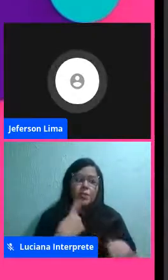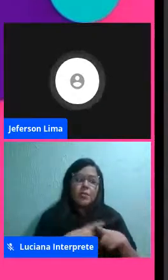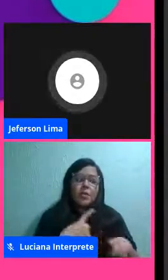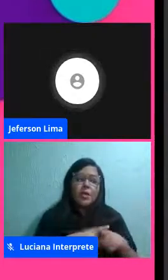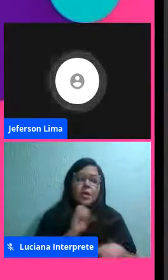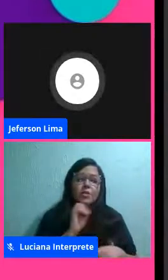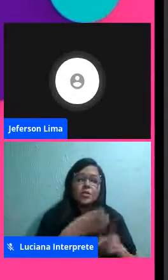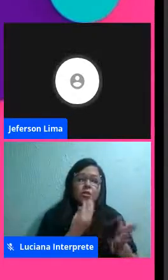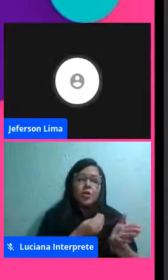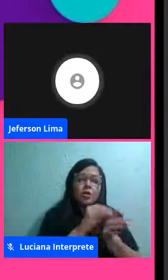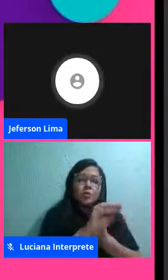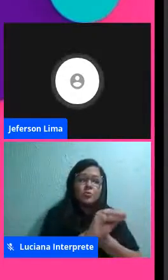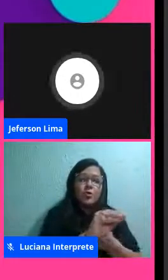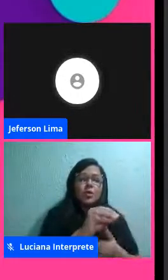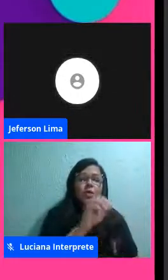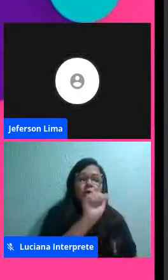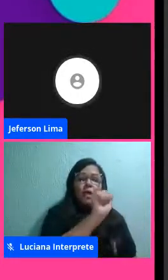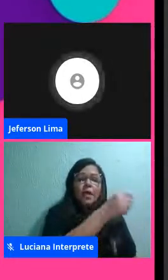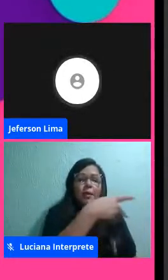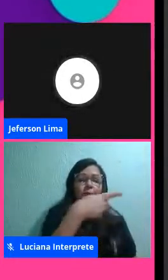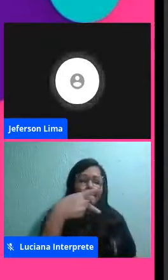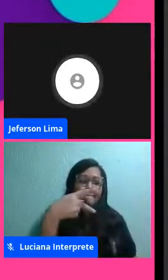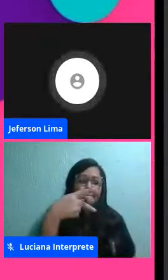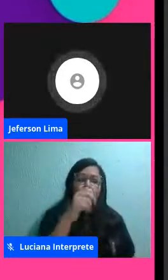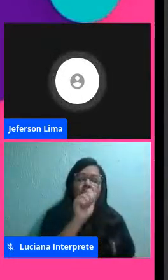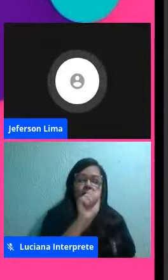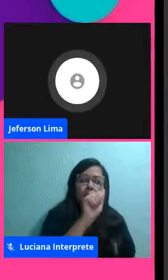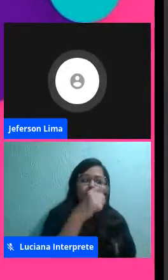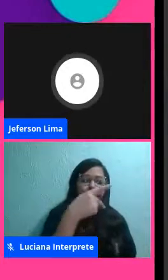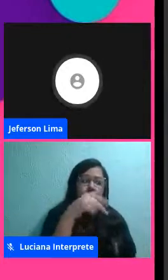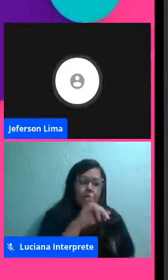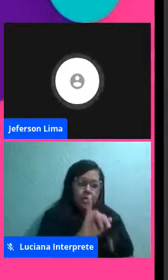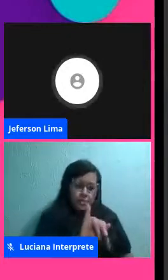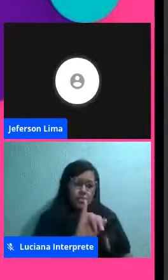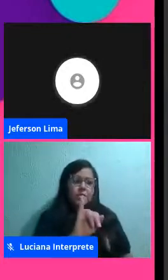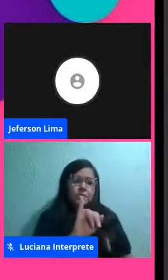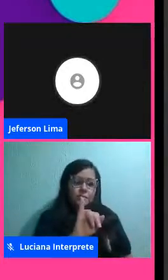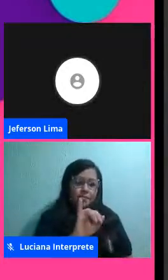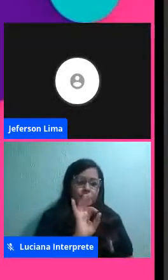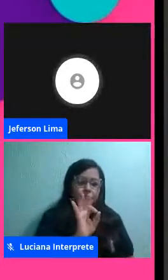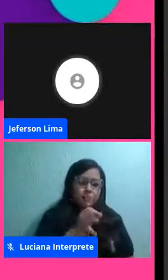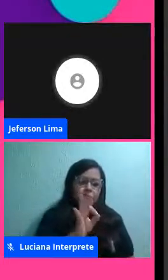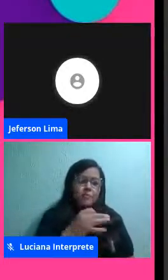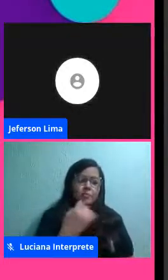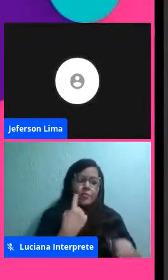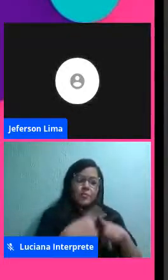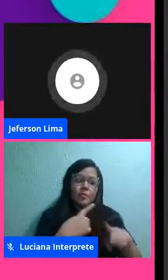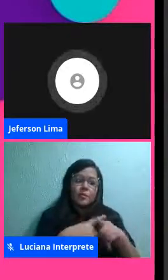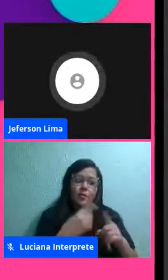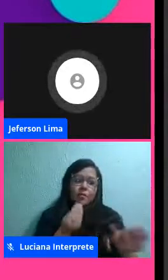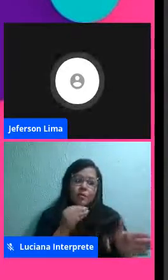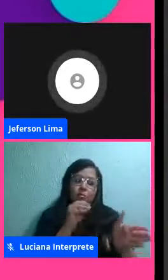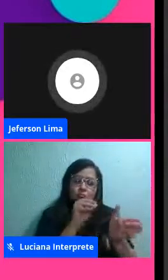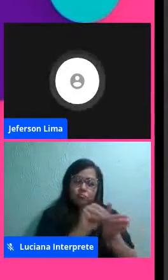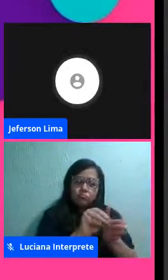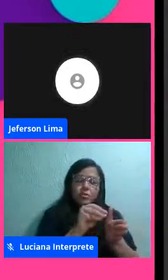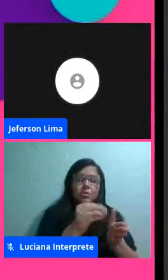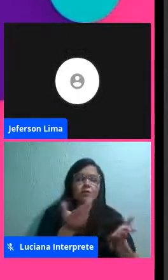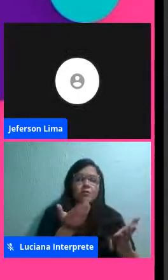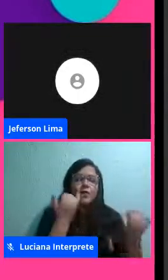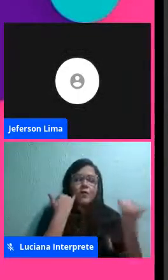só vai ter só um post em sensor, certo? Que a gente vai gravar as informações do nosso dispositivo e retornar para